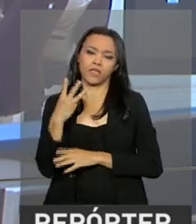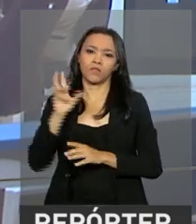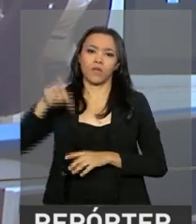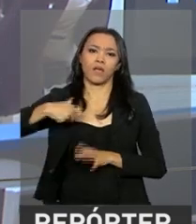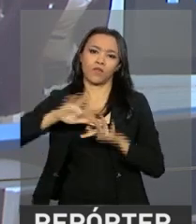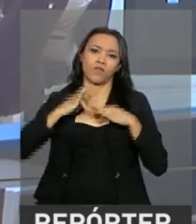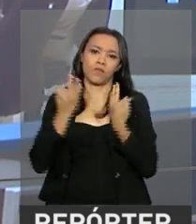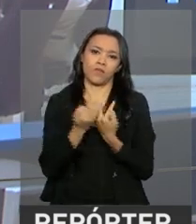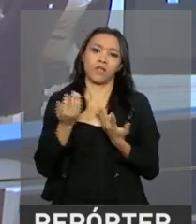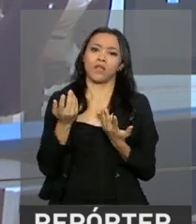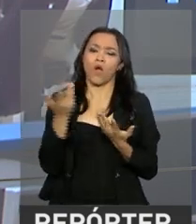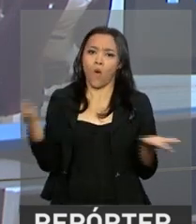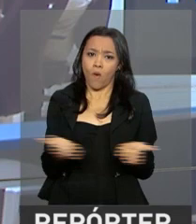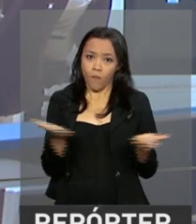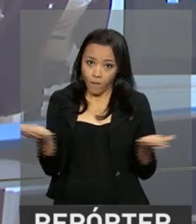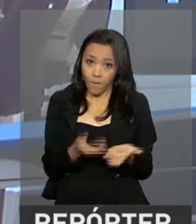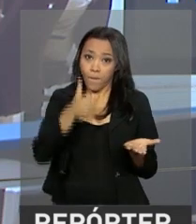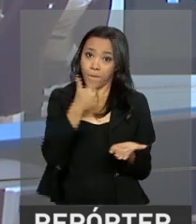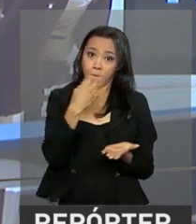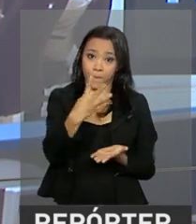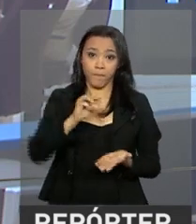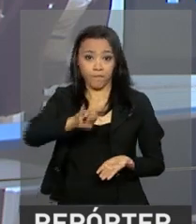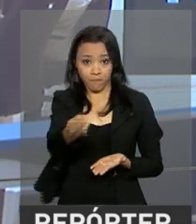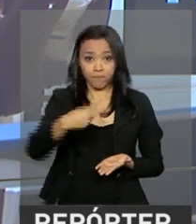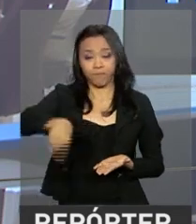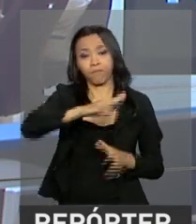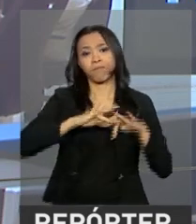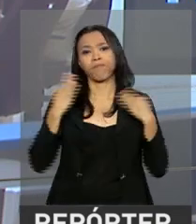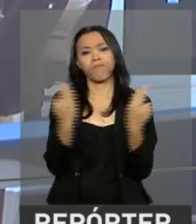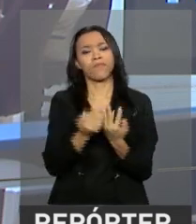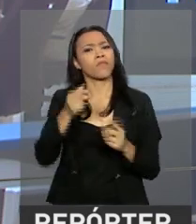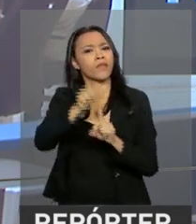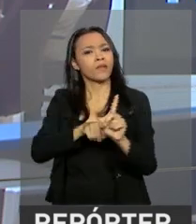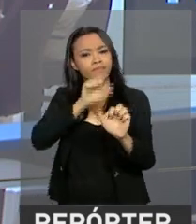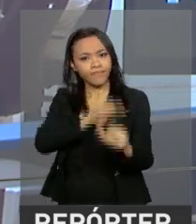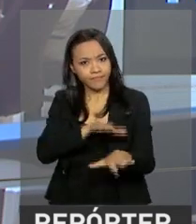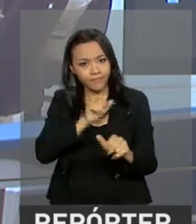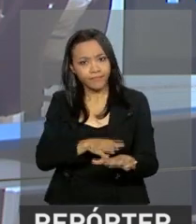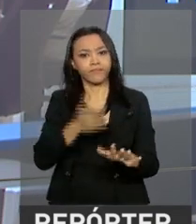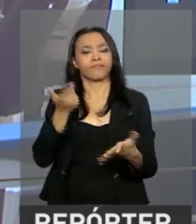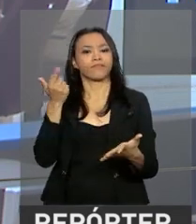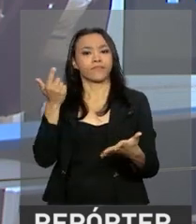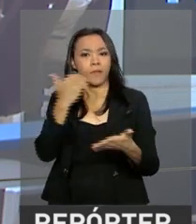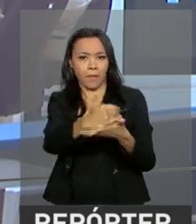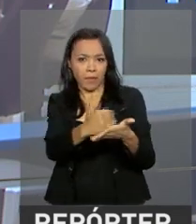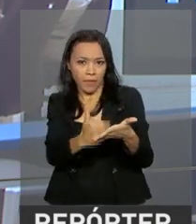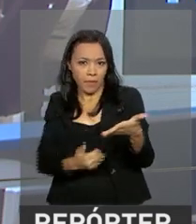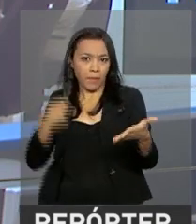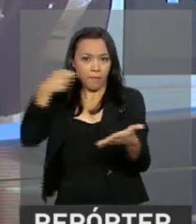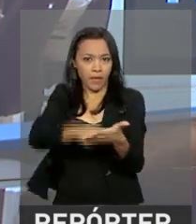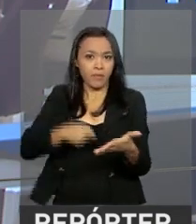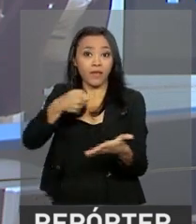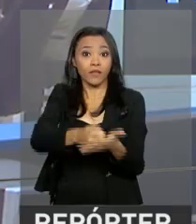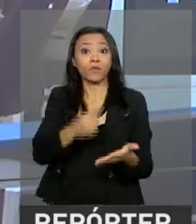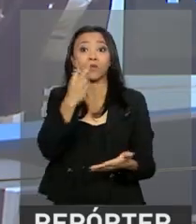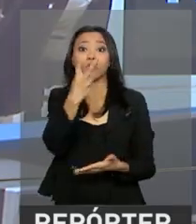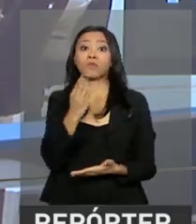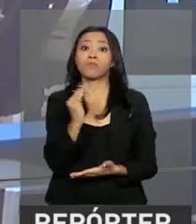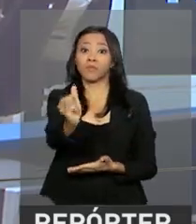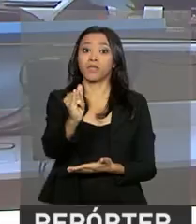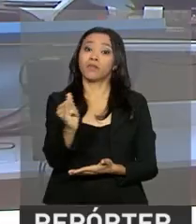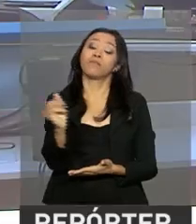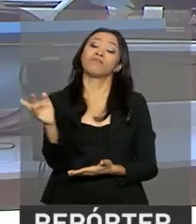família atende hoje 14 milhões de famílias em setembro a folha de pagamento alcançou R bilhões e